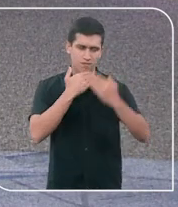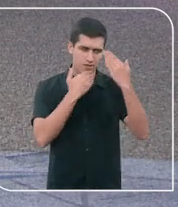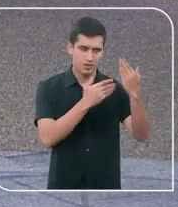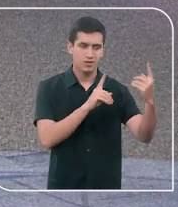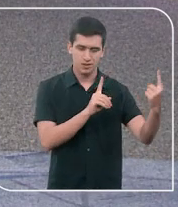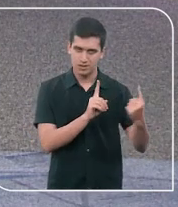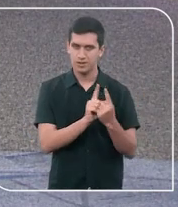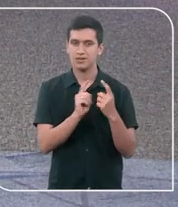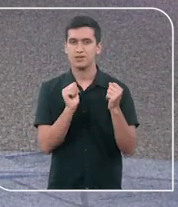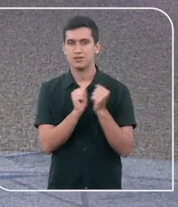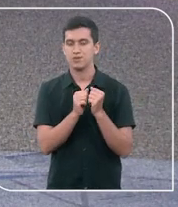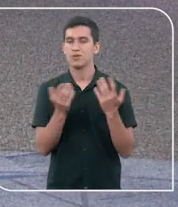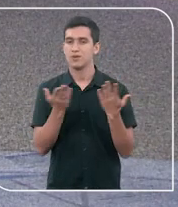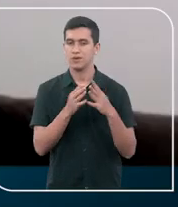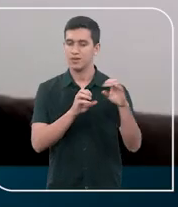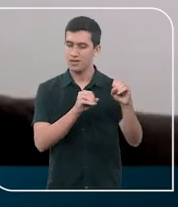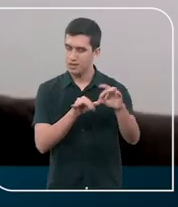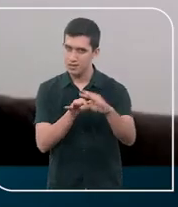participação, pela aula.